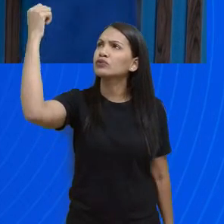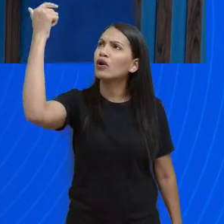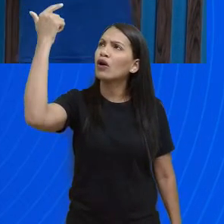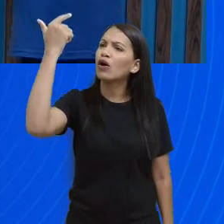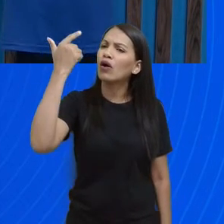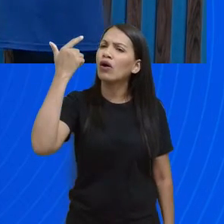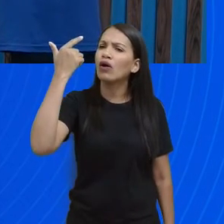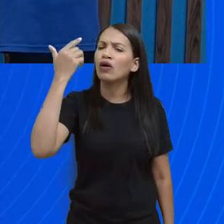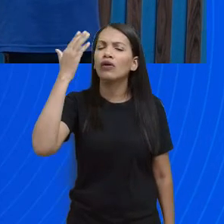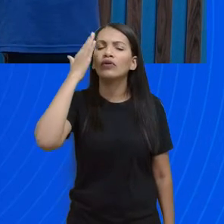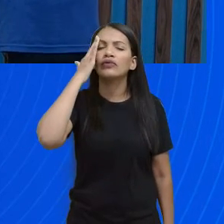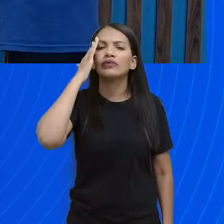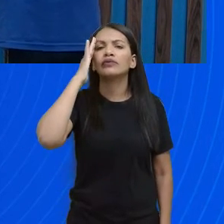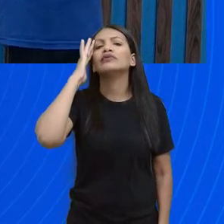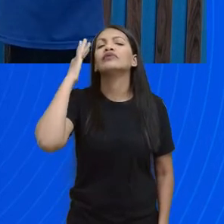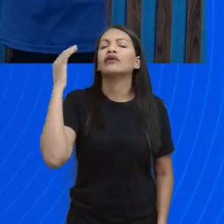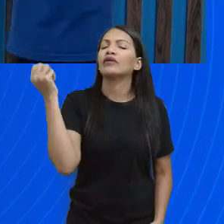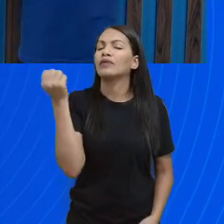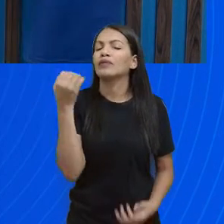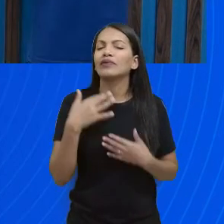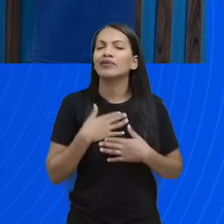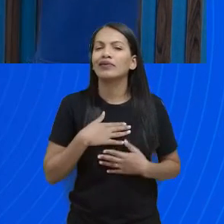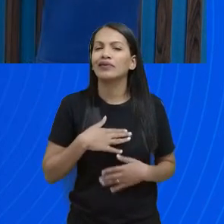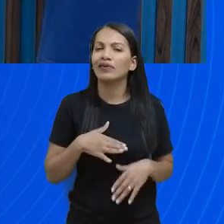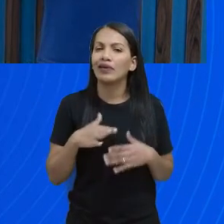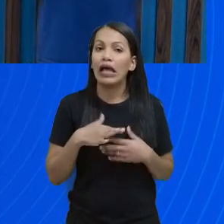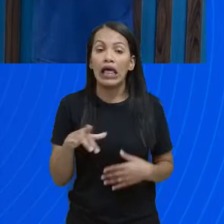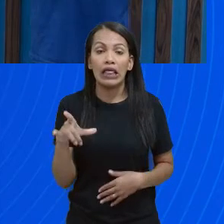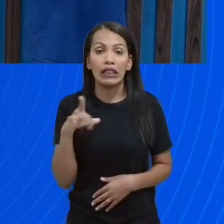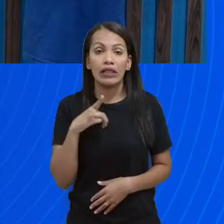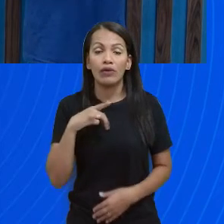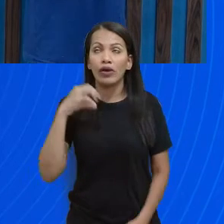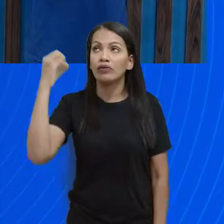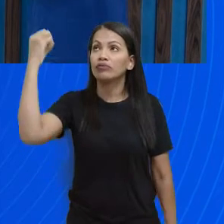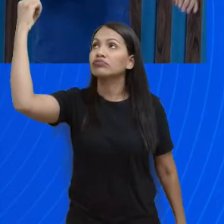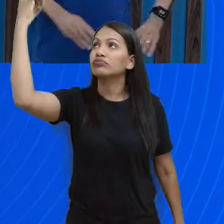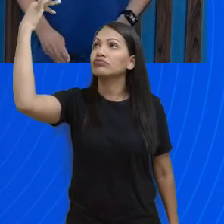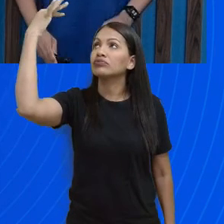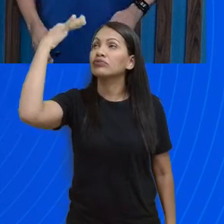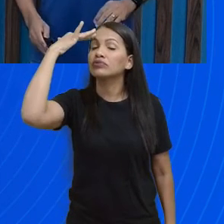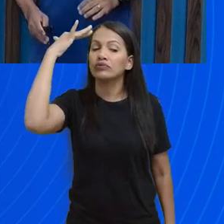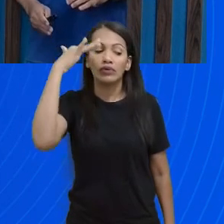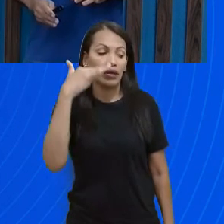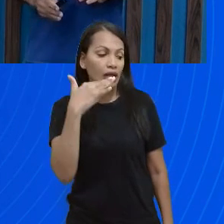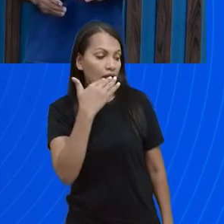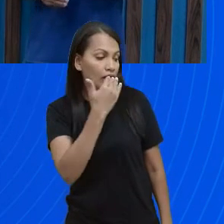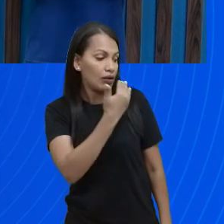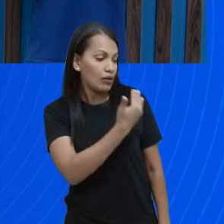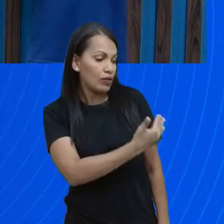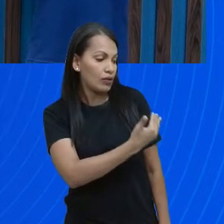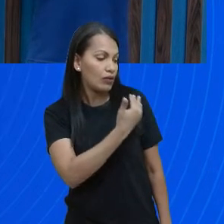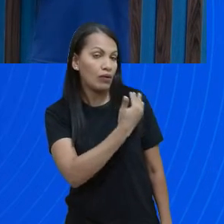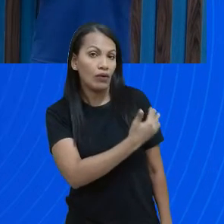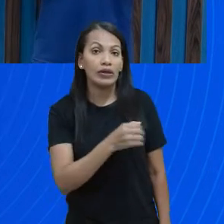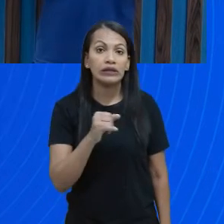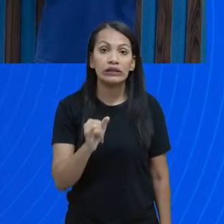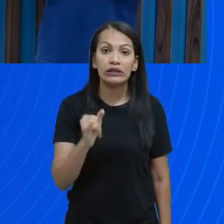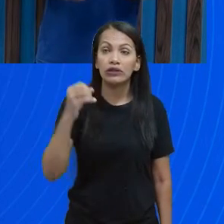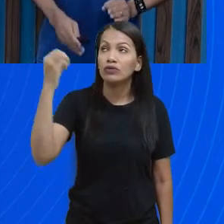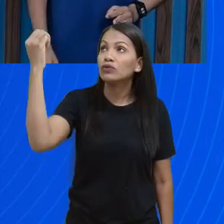estiver lá, ô, delícia, massa, vai ter uma sombrinha ao seu lado, né? Se você tiver lá o sol